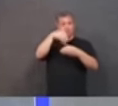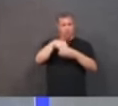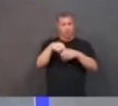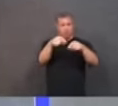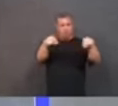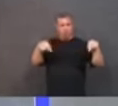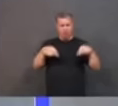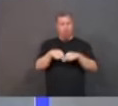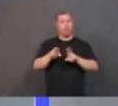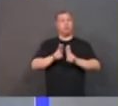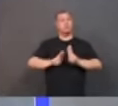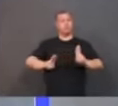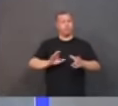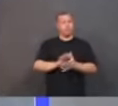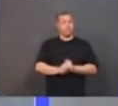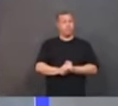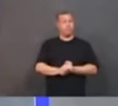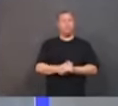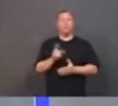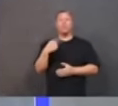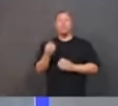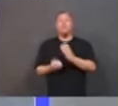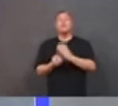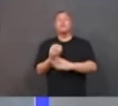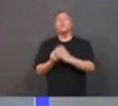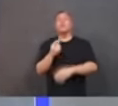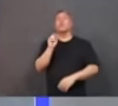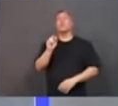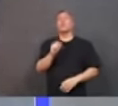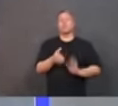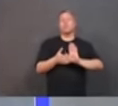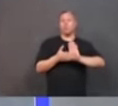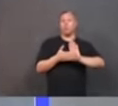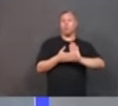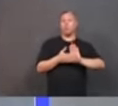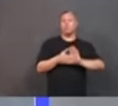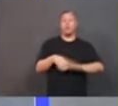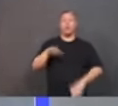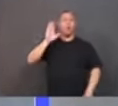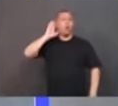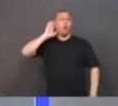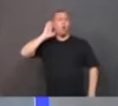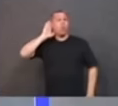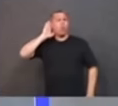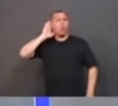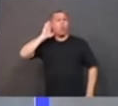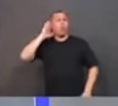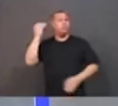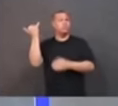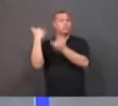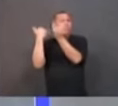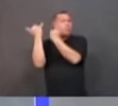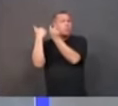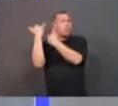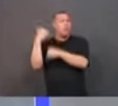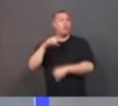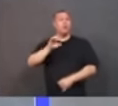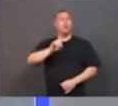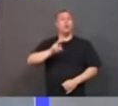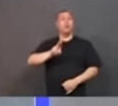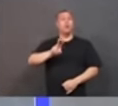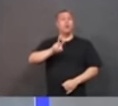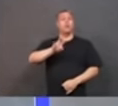que a gente tem colocado é a criação de ouvidorias específicas para atender essas questões. Então, a gente propõe a criação de